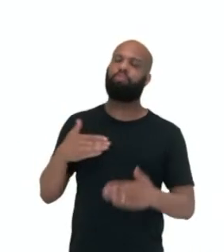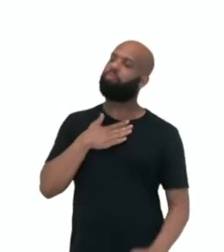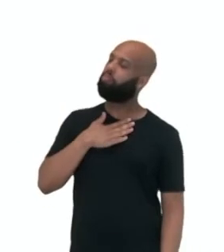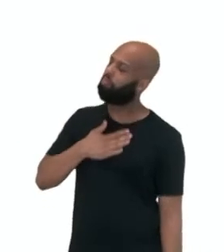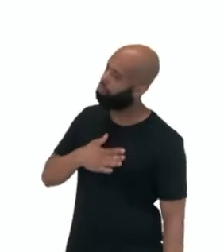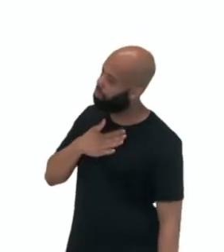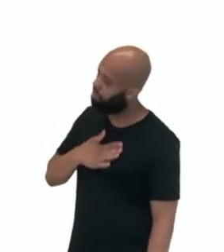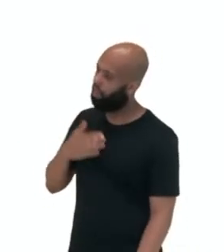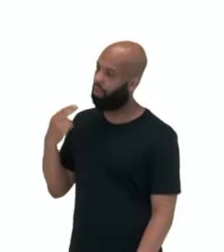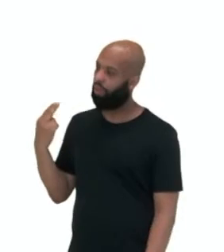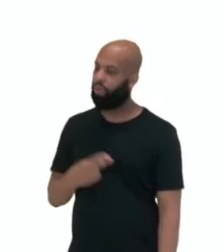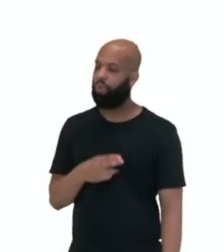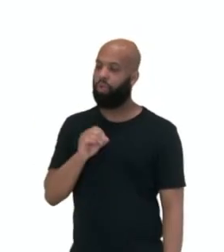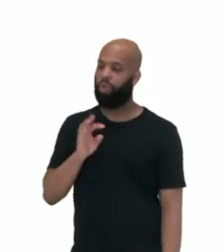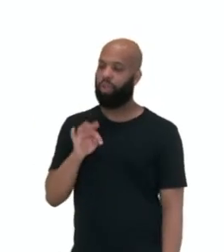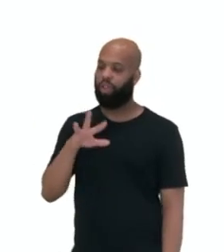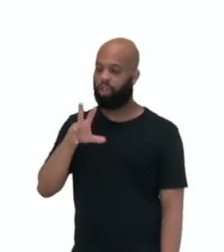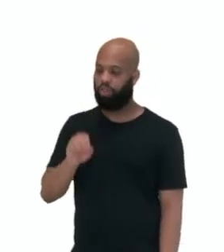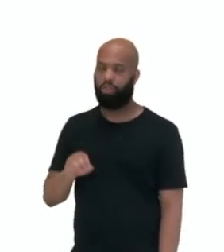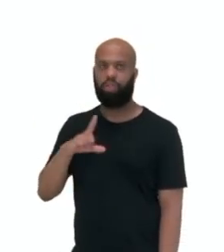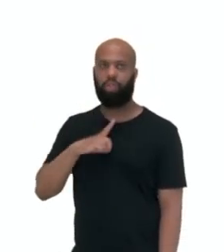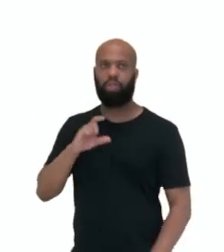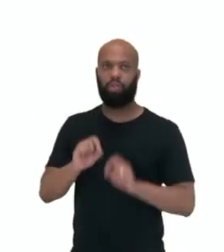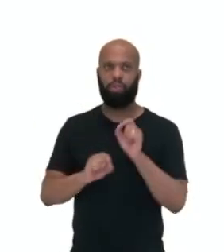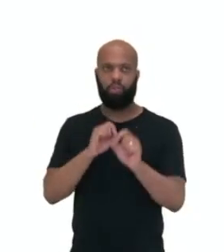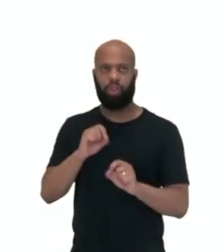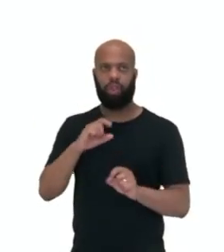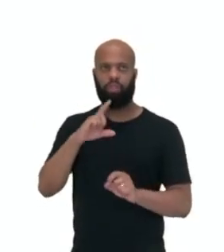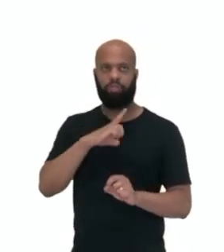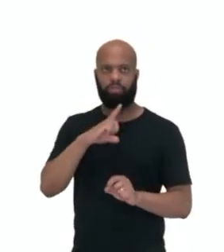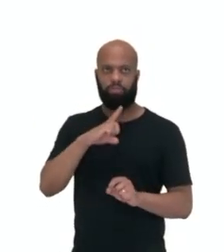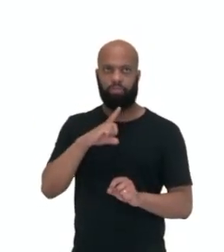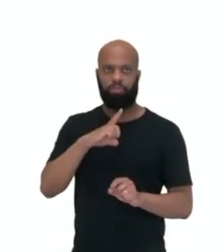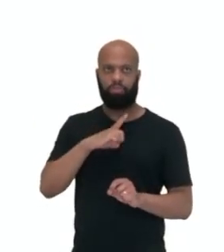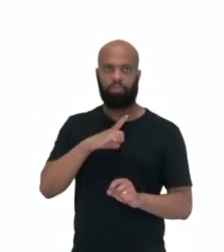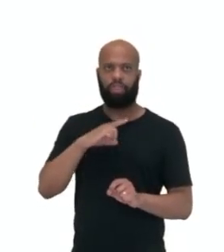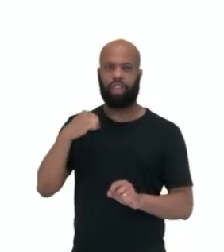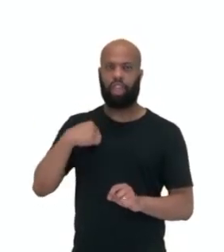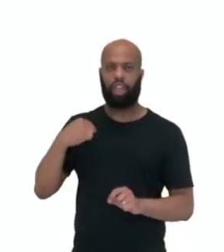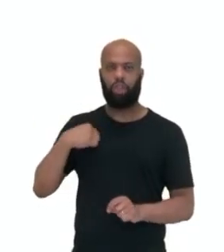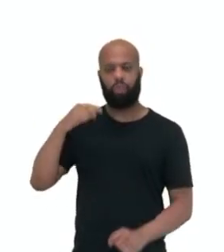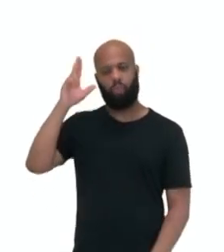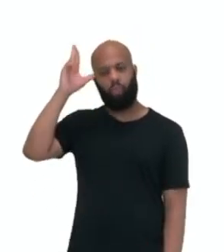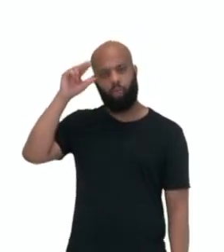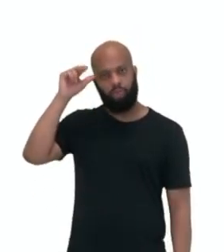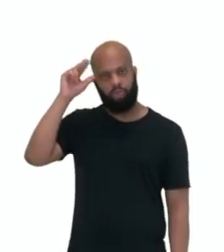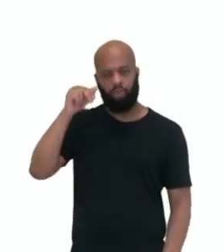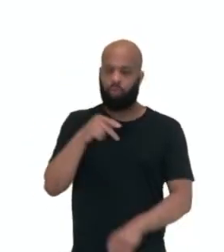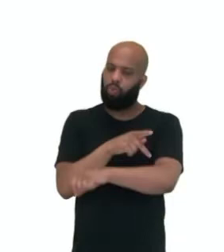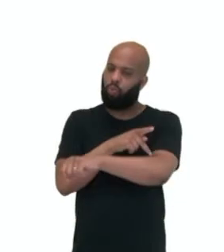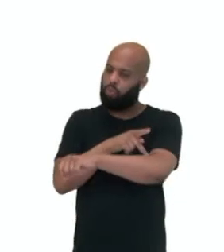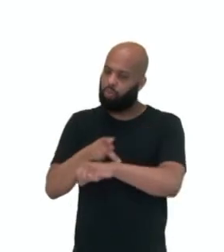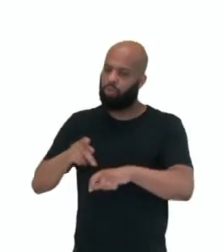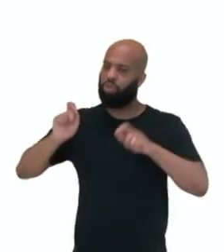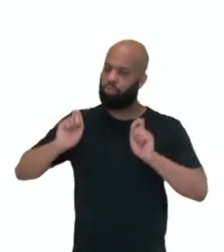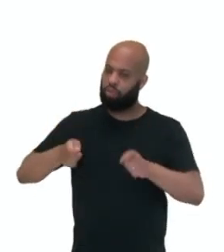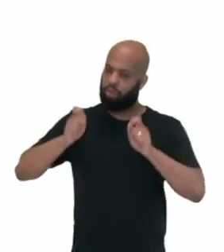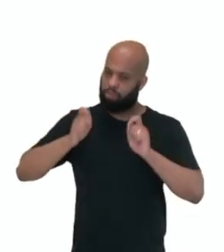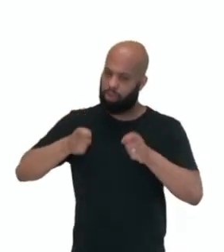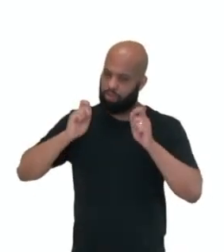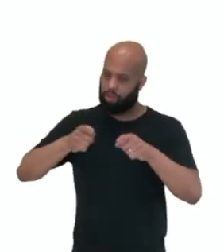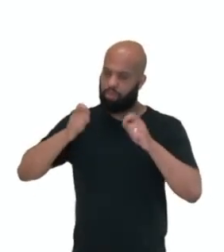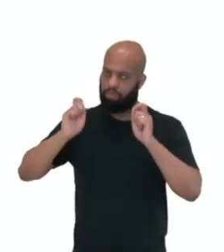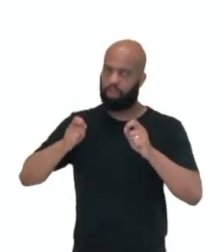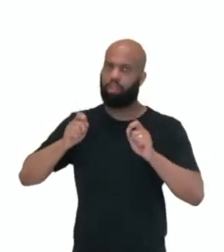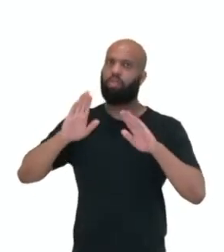prazer, meu nome é Otário. Na ponta dos cascos e fora do páreo, puro sangue puxando carroça, as de espadas fora do